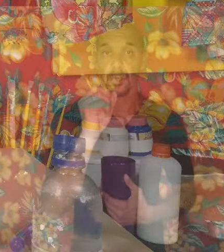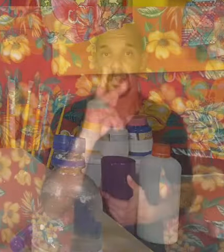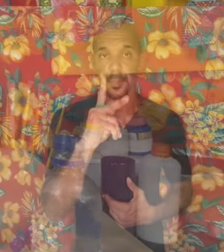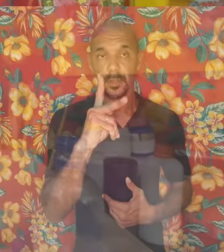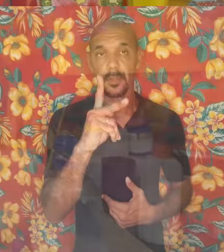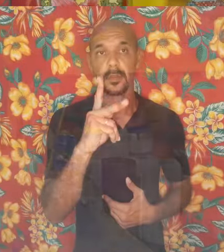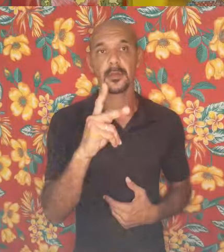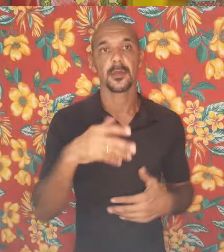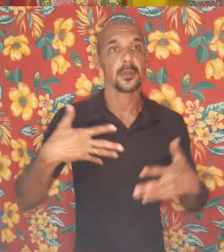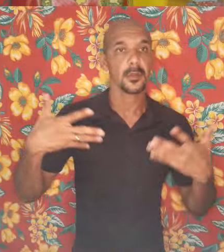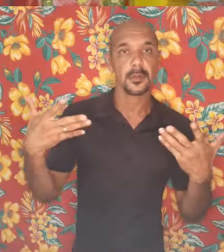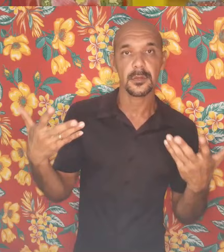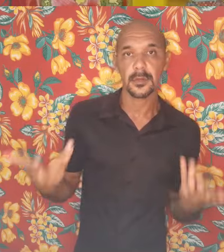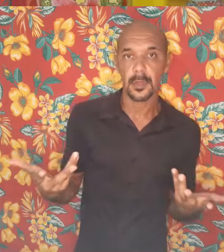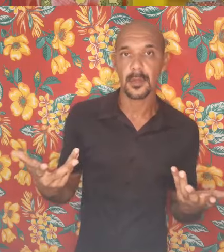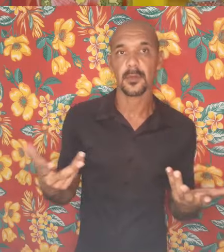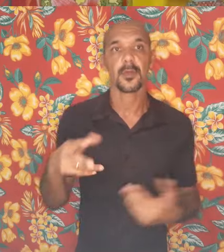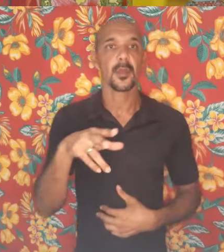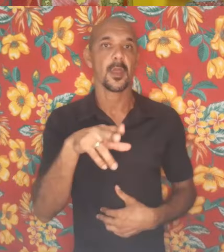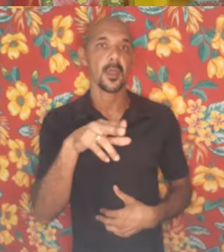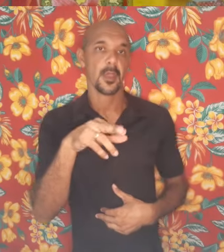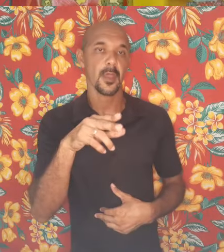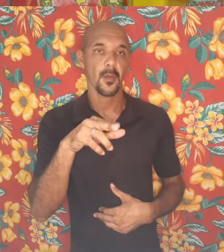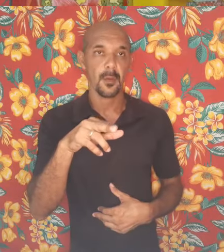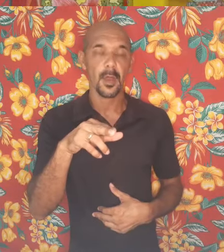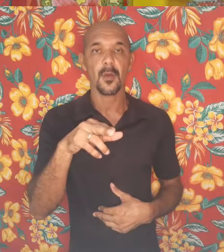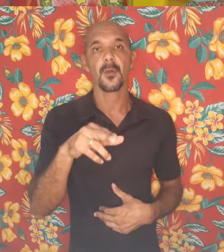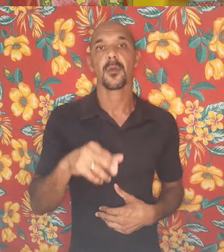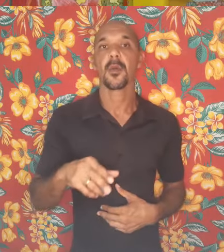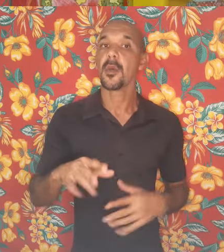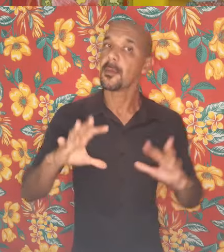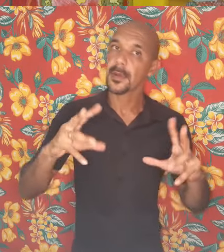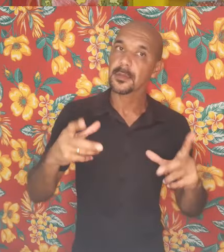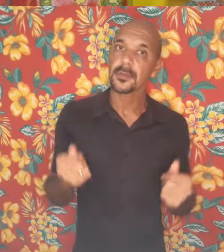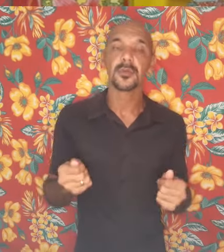Ok? Então, ó, do mesmo jeito nós vamos passar a cola,